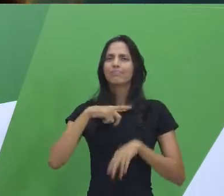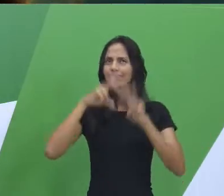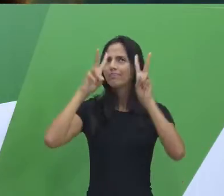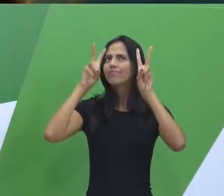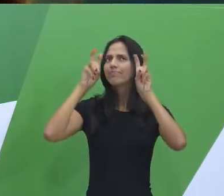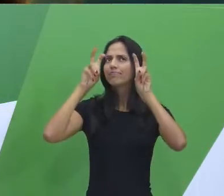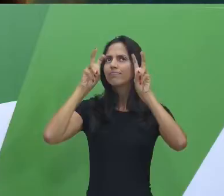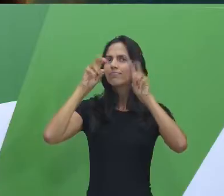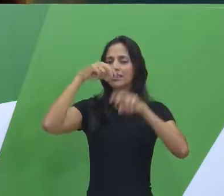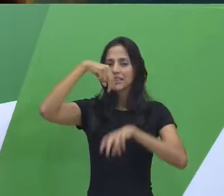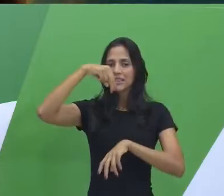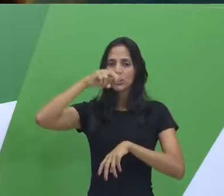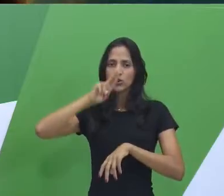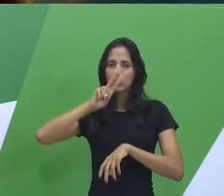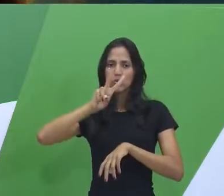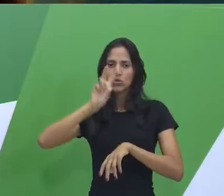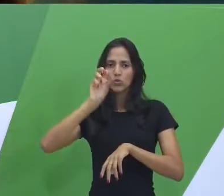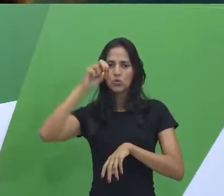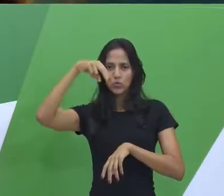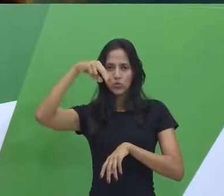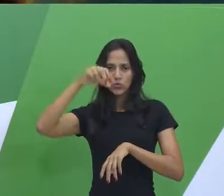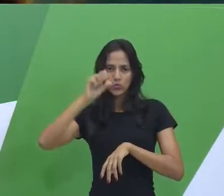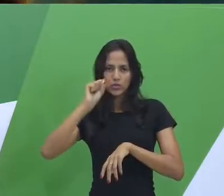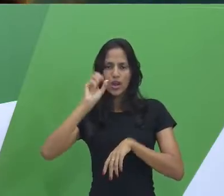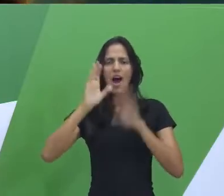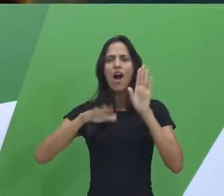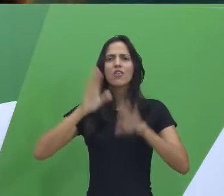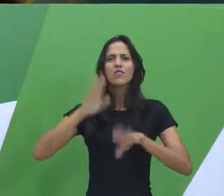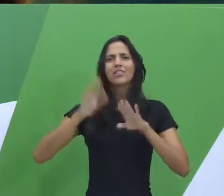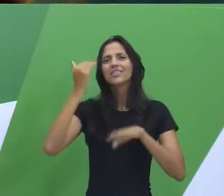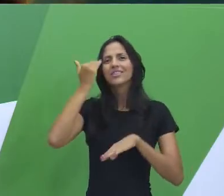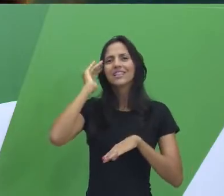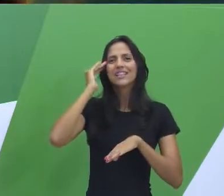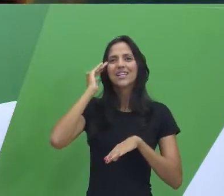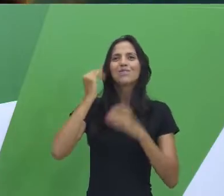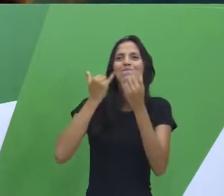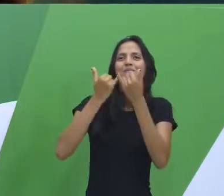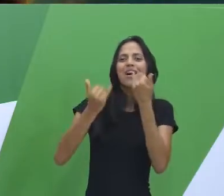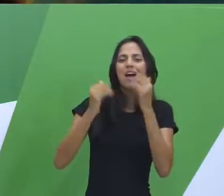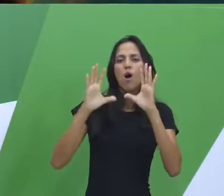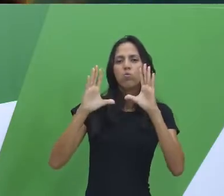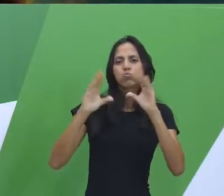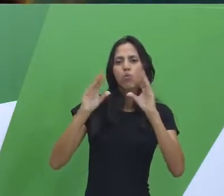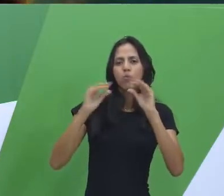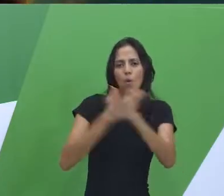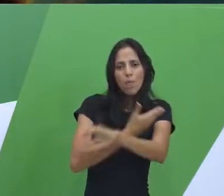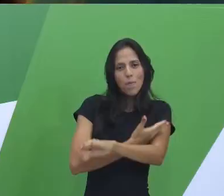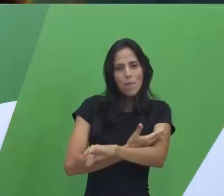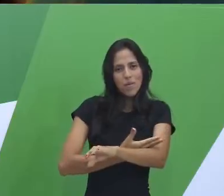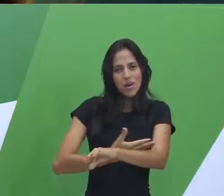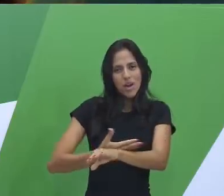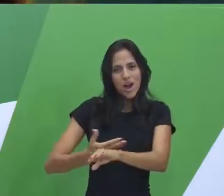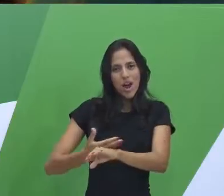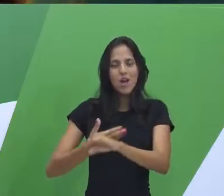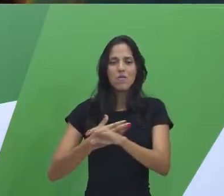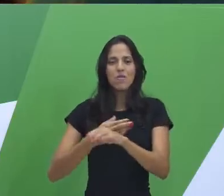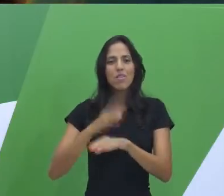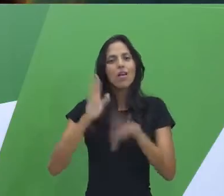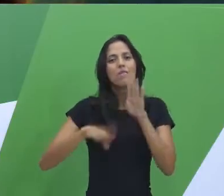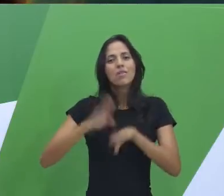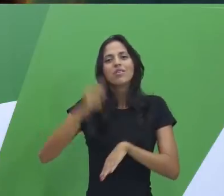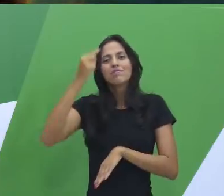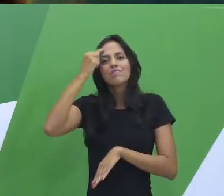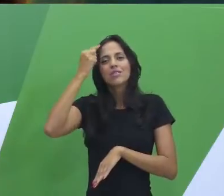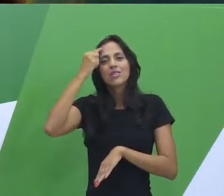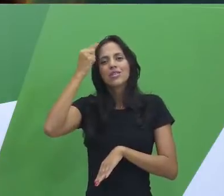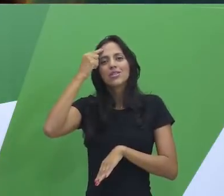as nuvens. Ora entendemos como flocos de algodão, ora, dependendo da sua imaginação, você